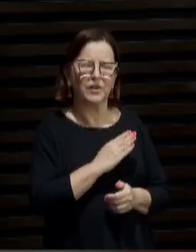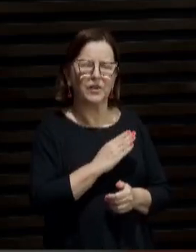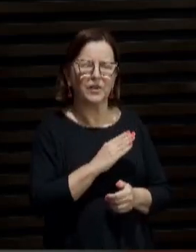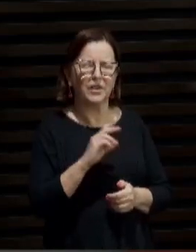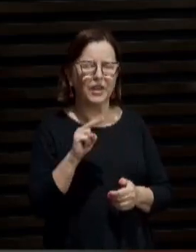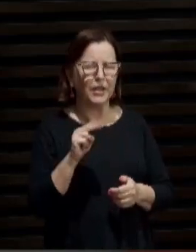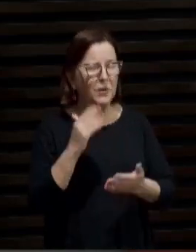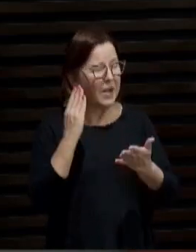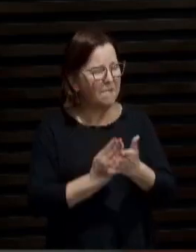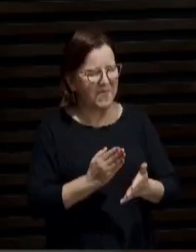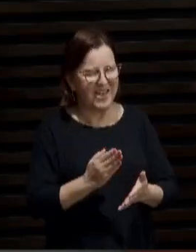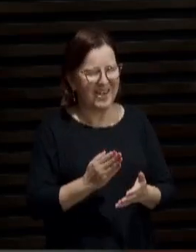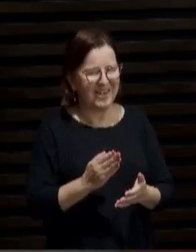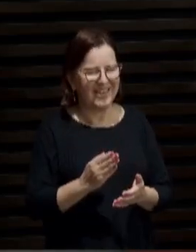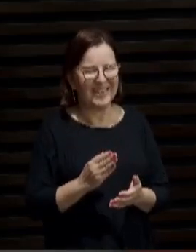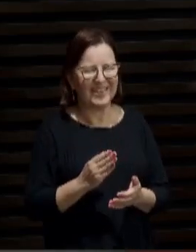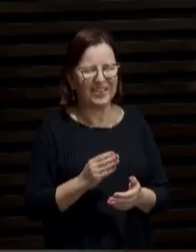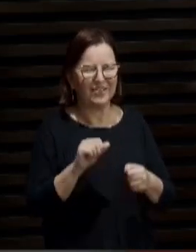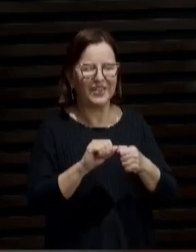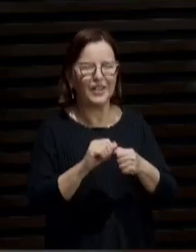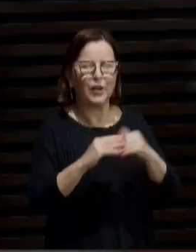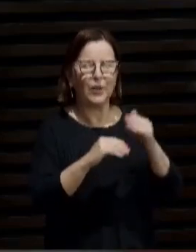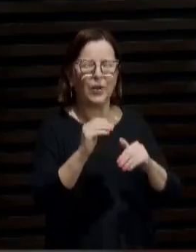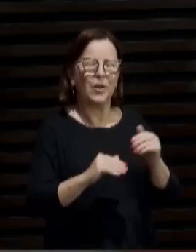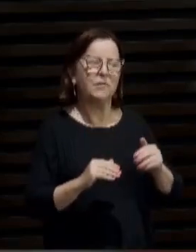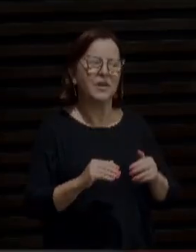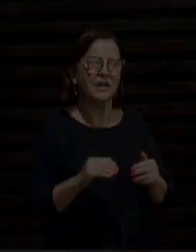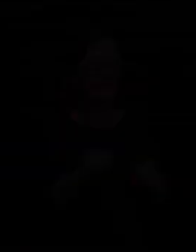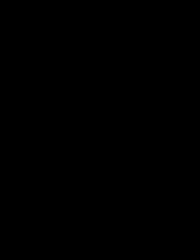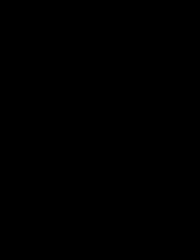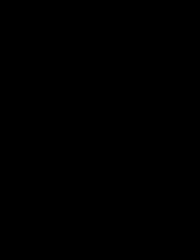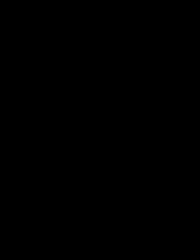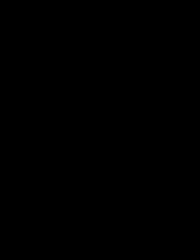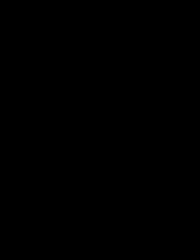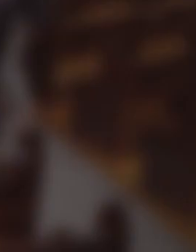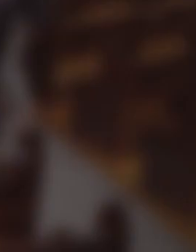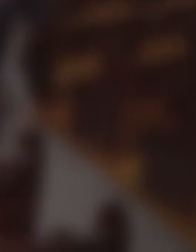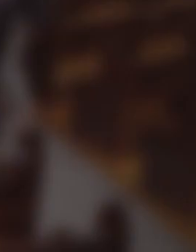para o qual ela foi enviada, Pai. Em nome de Jesus. Amém.